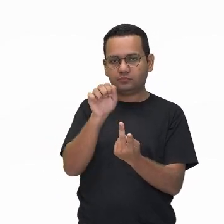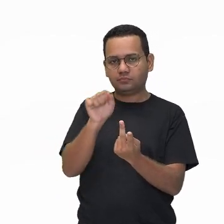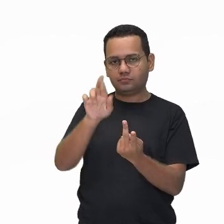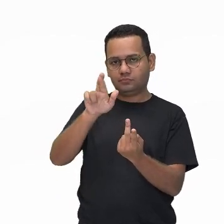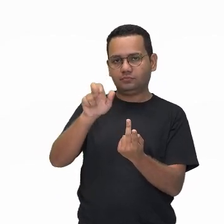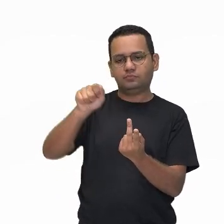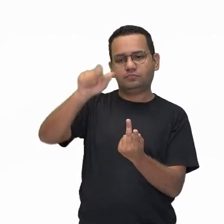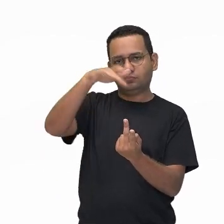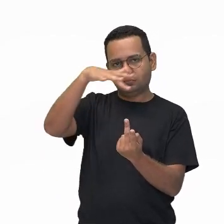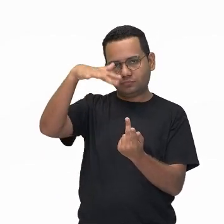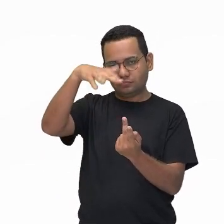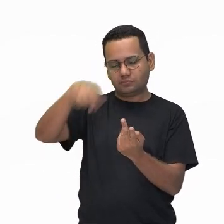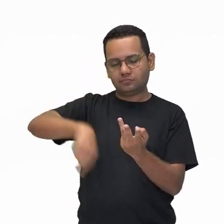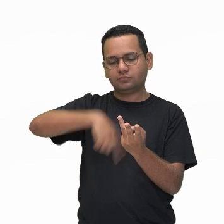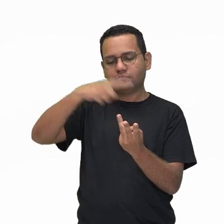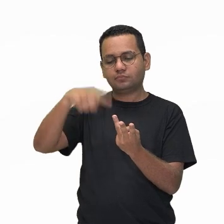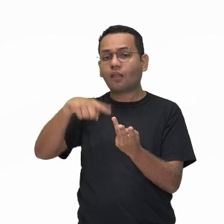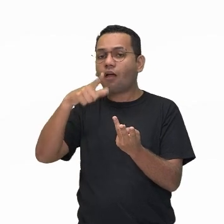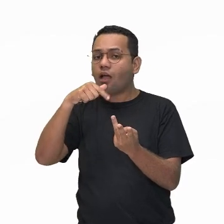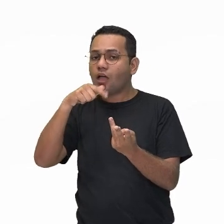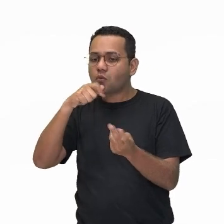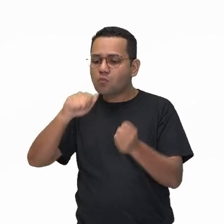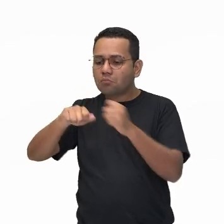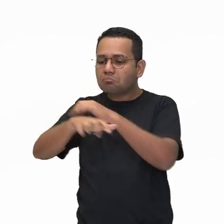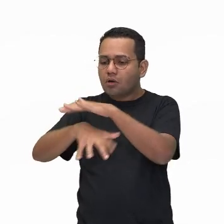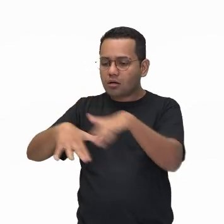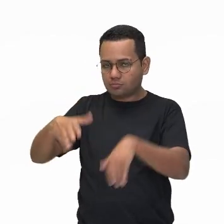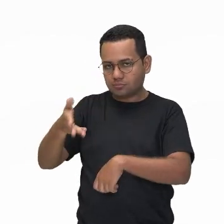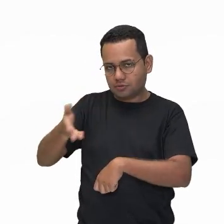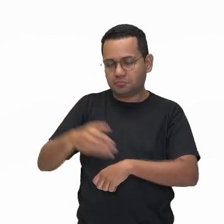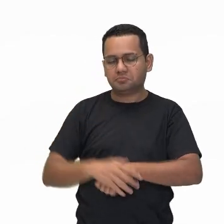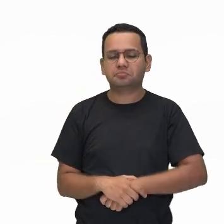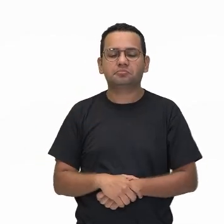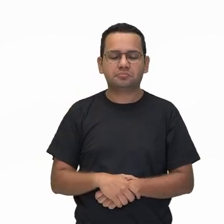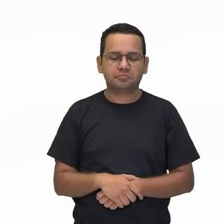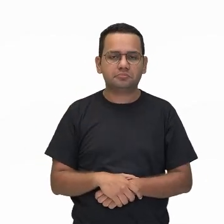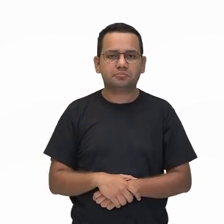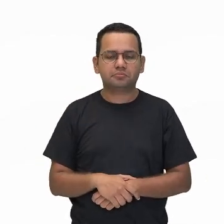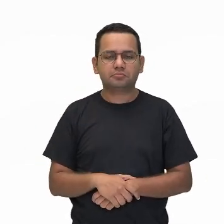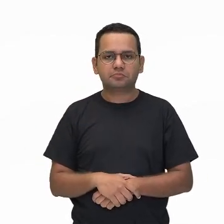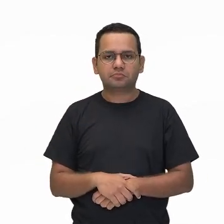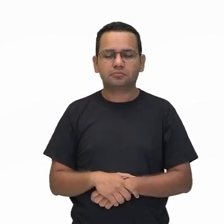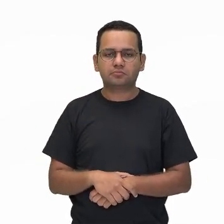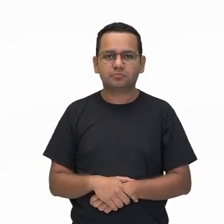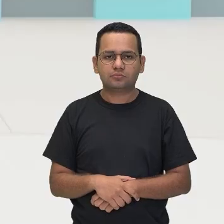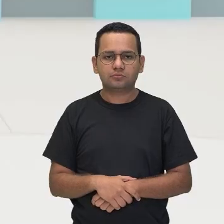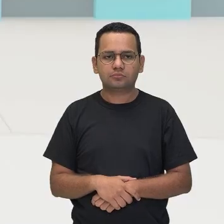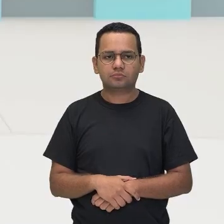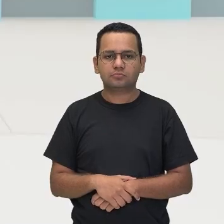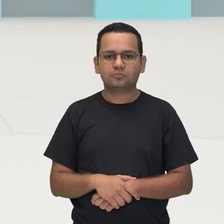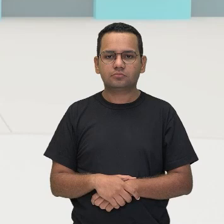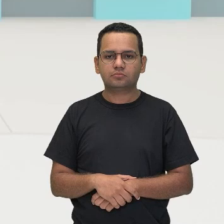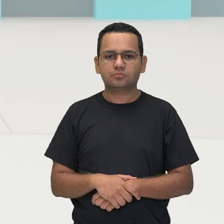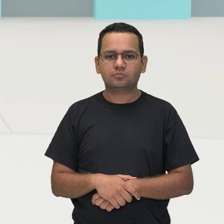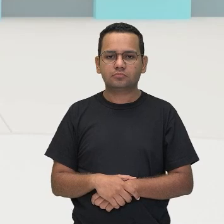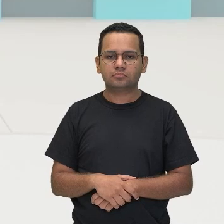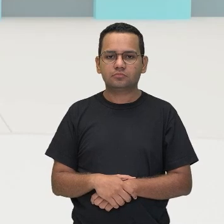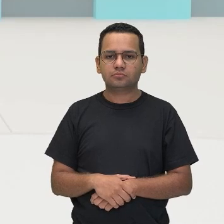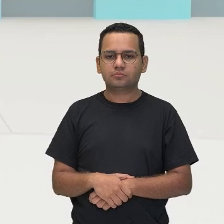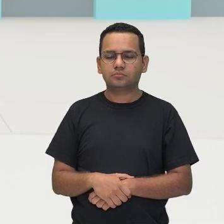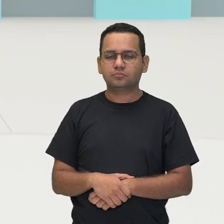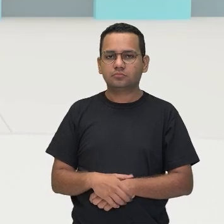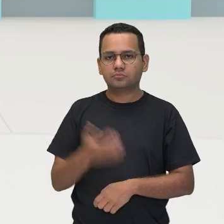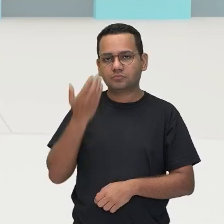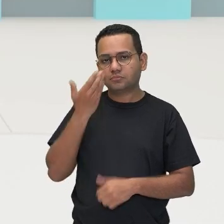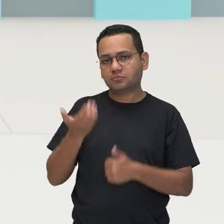meio aéreo e agora a gente vai passar a relembrar Essas atividades que são feitas no meio Aquático Começando aqui com